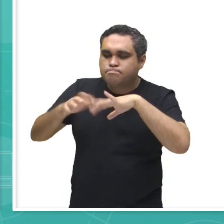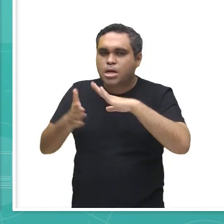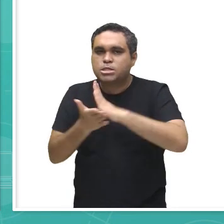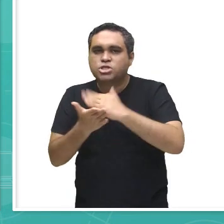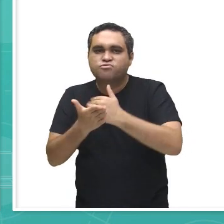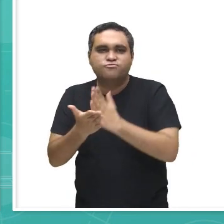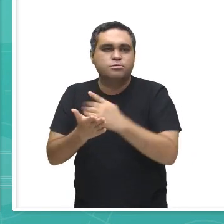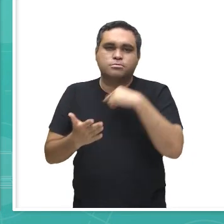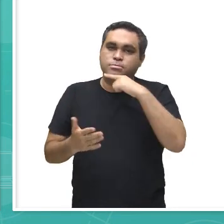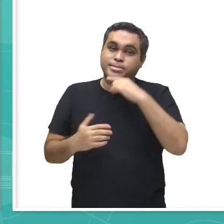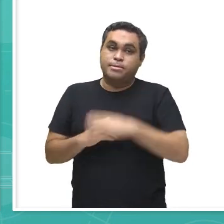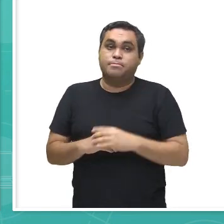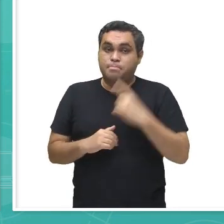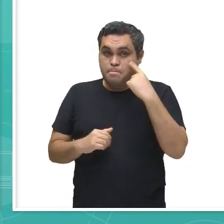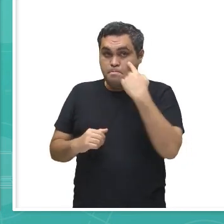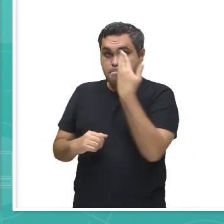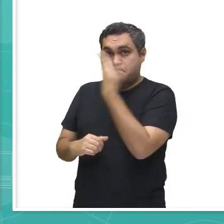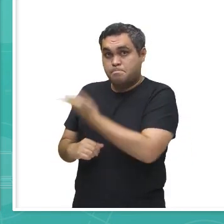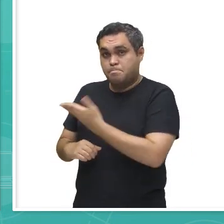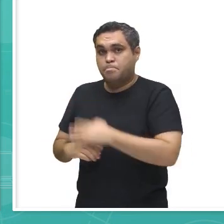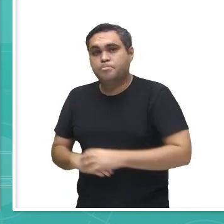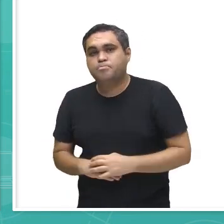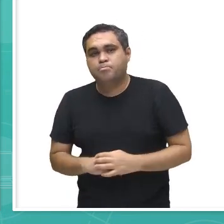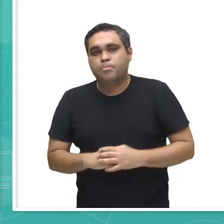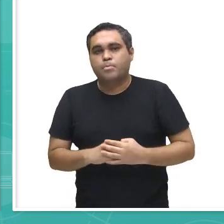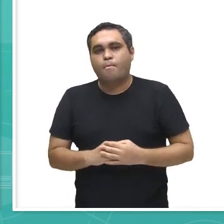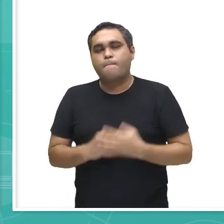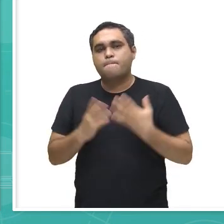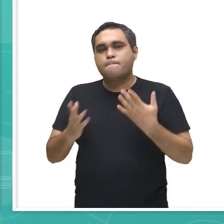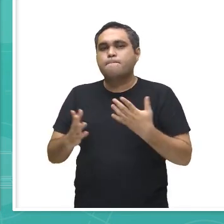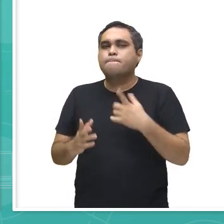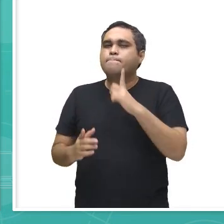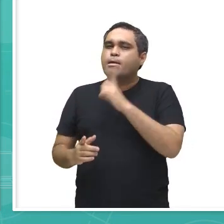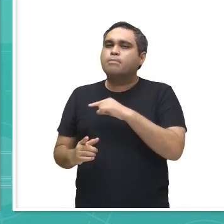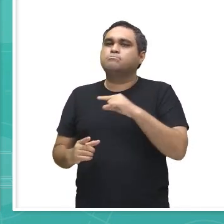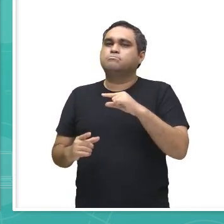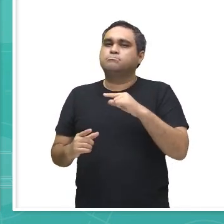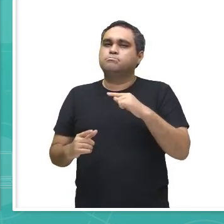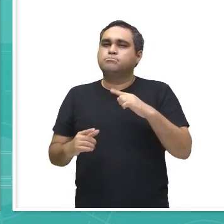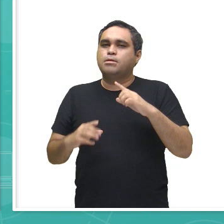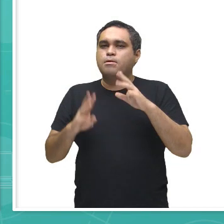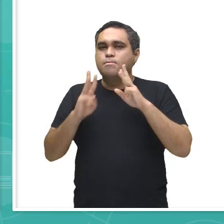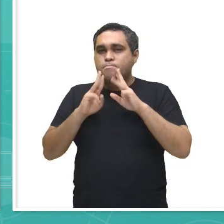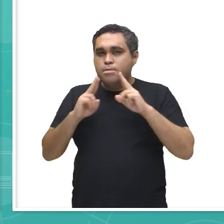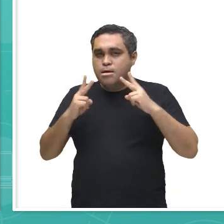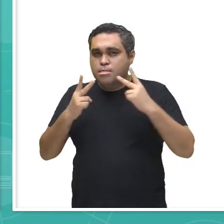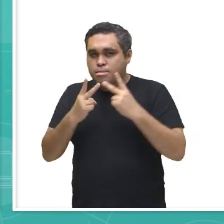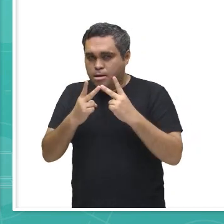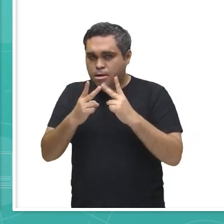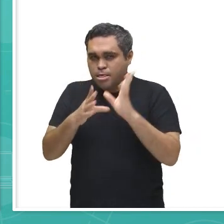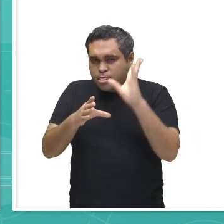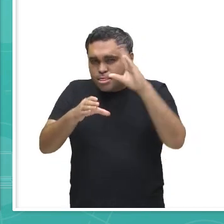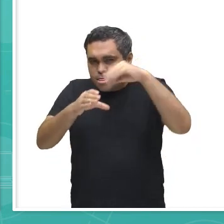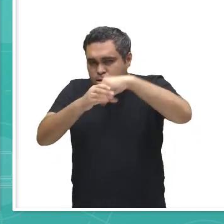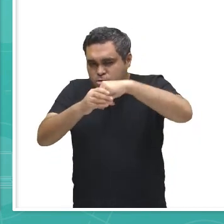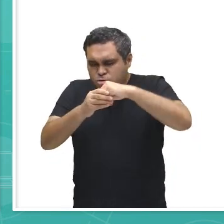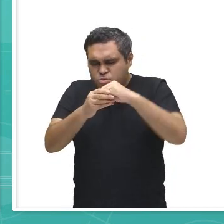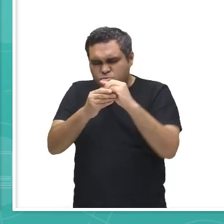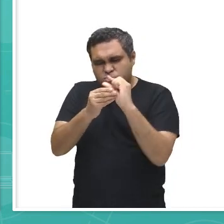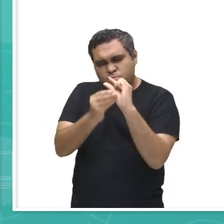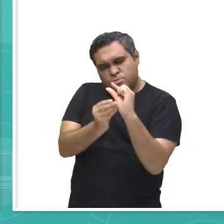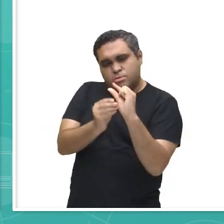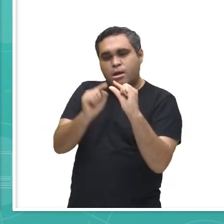próxima imagem. Olha só, então o que é o átomo? É a menor partícula da matéria que vai ali